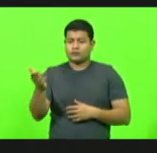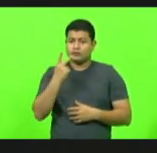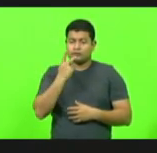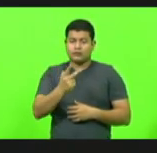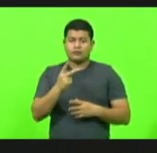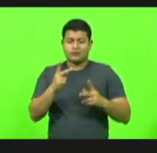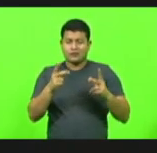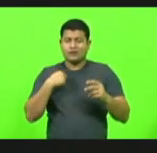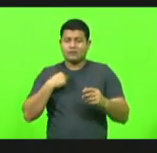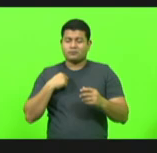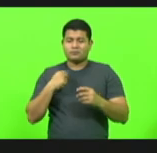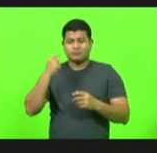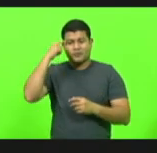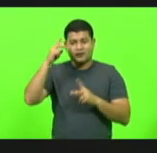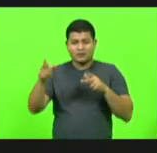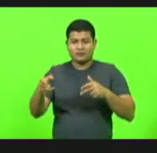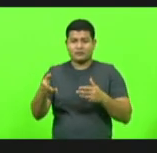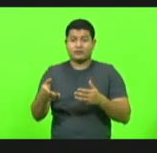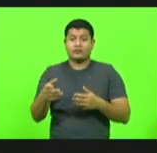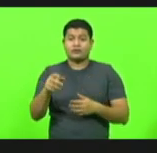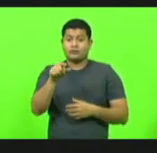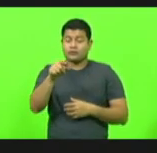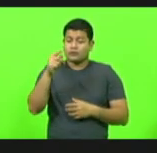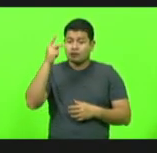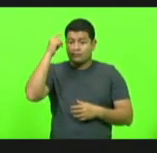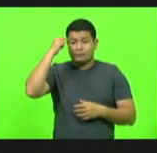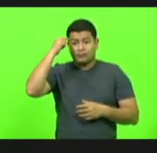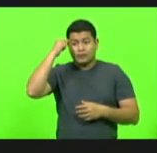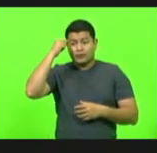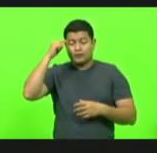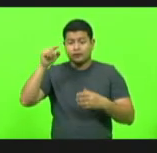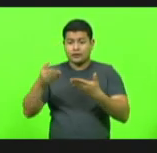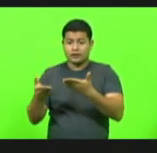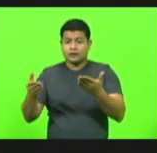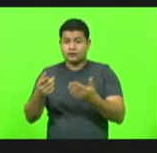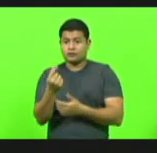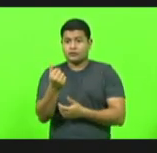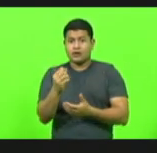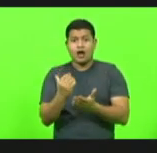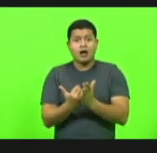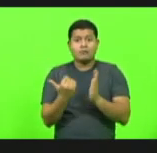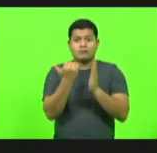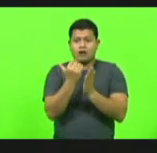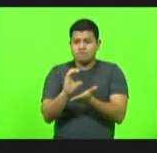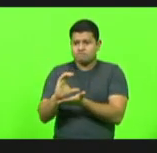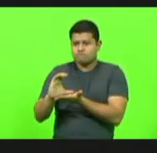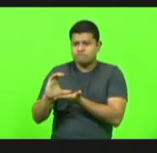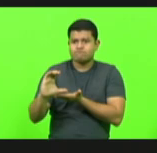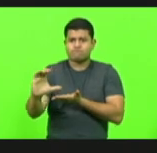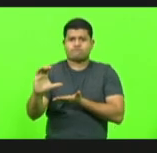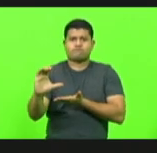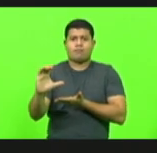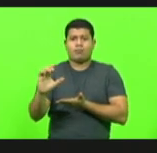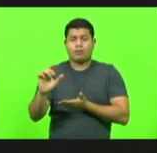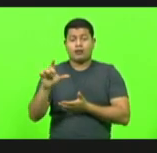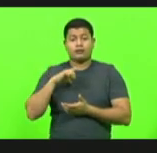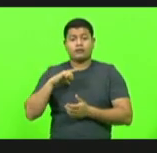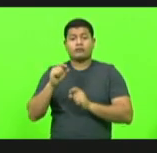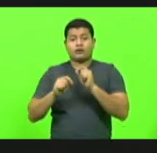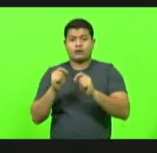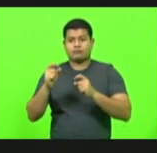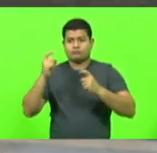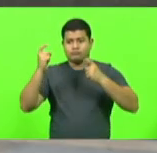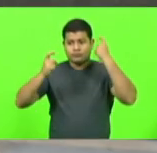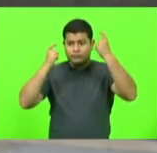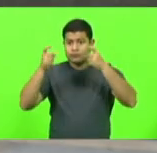né? Quando você pensa, né, em aumentar o dinheiro, há uma grande preocupação. Por um lado, é